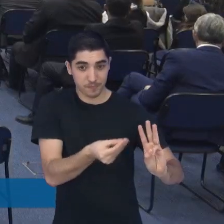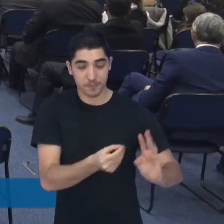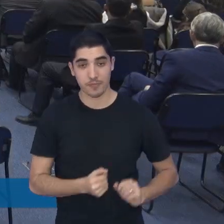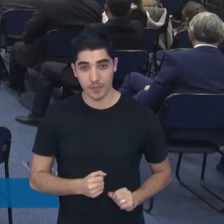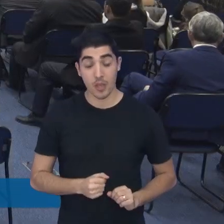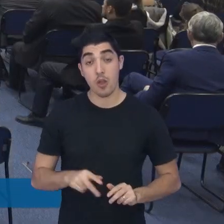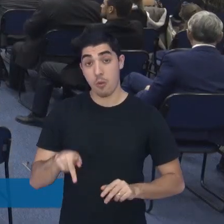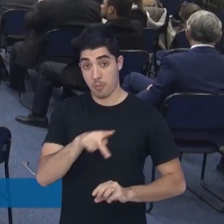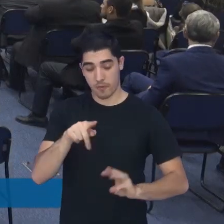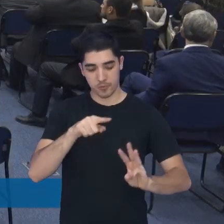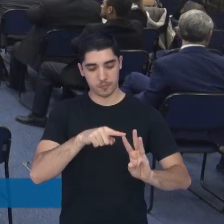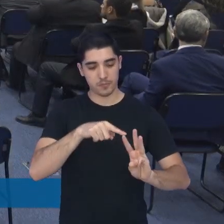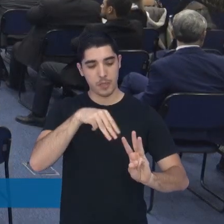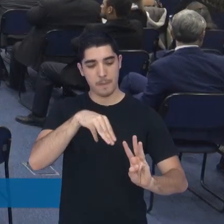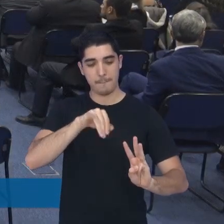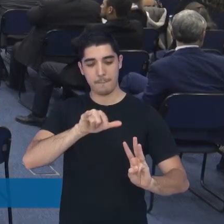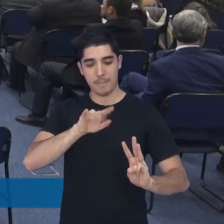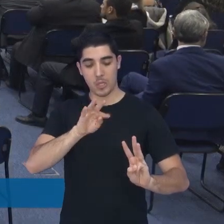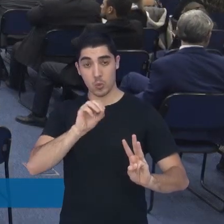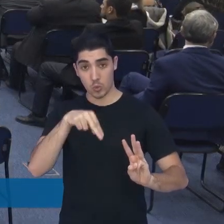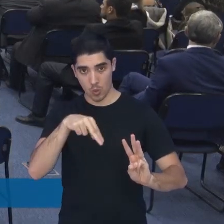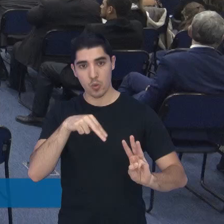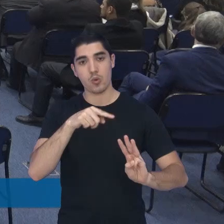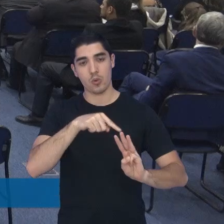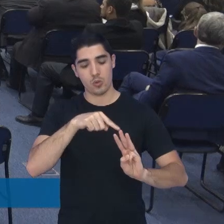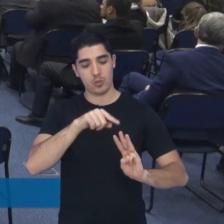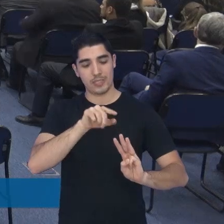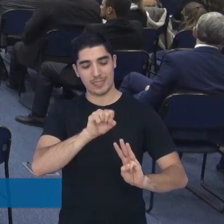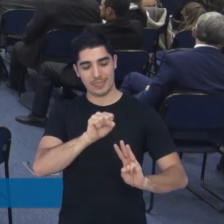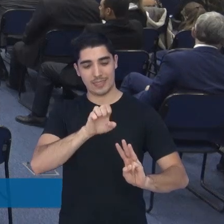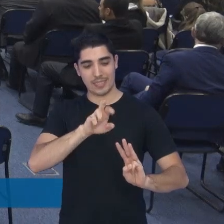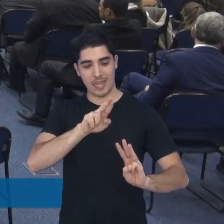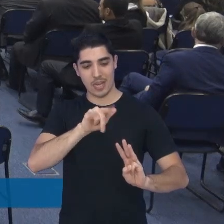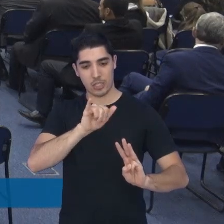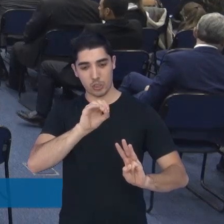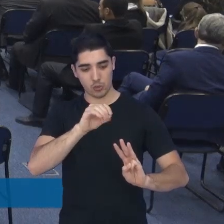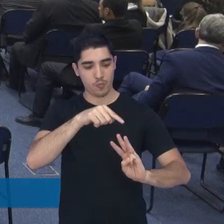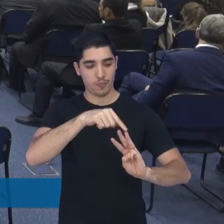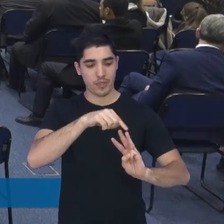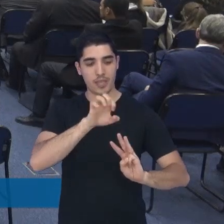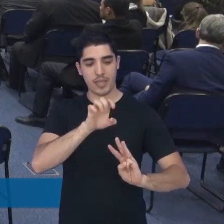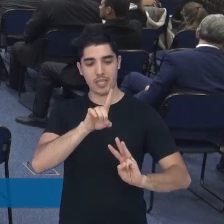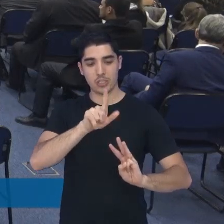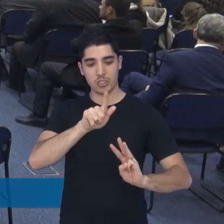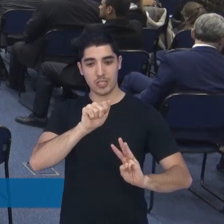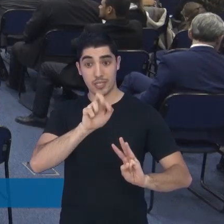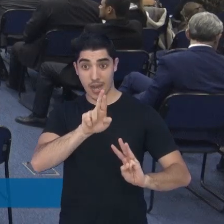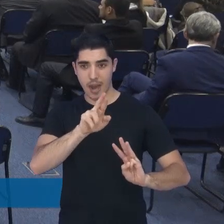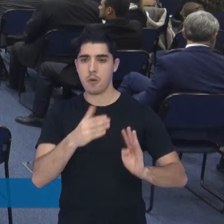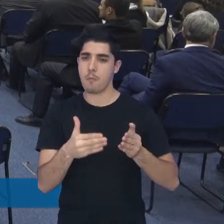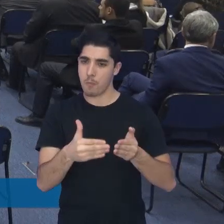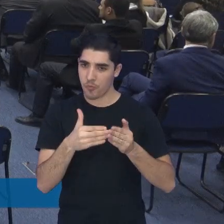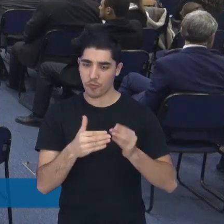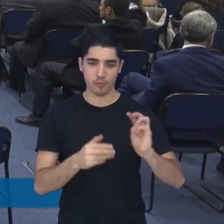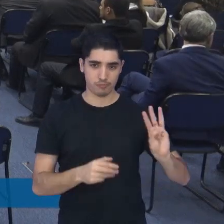Professores Milton Beltrame Júnior, Sérgio Baixa e Edgar Solano, por gentileza, postem-se em frente à